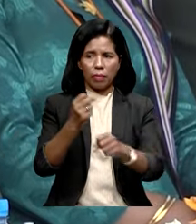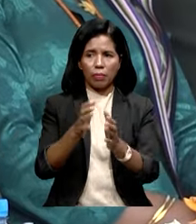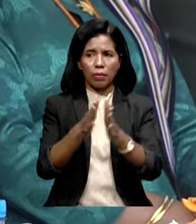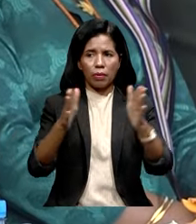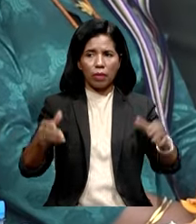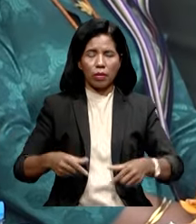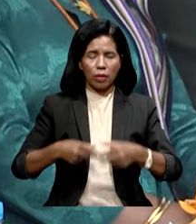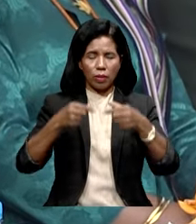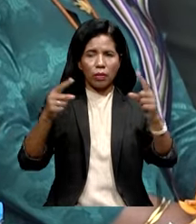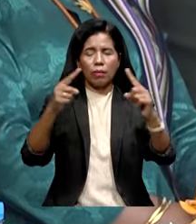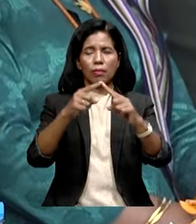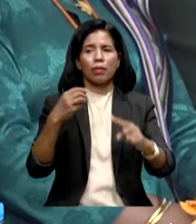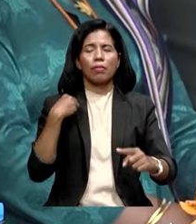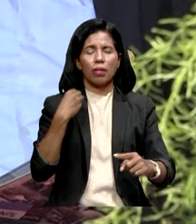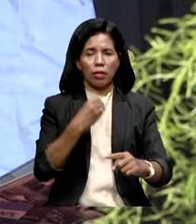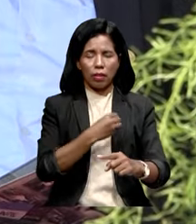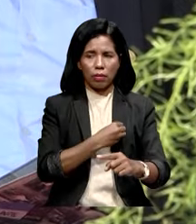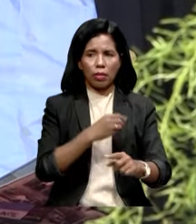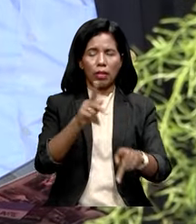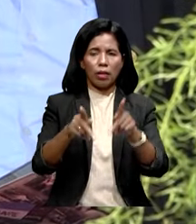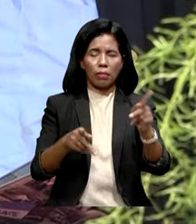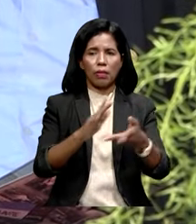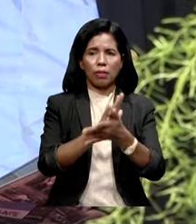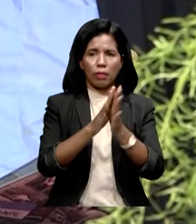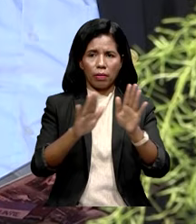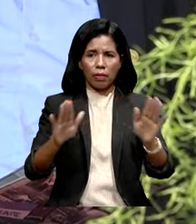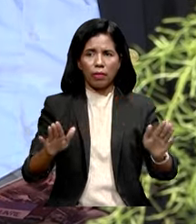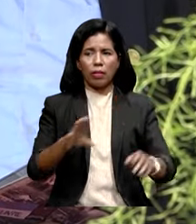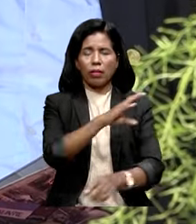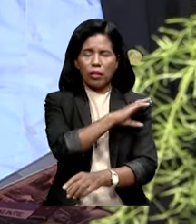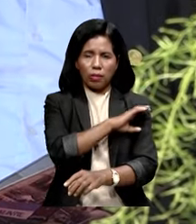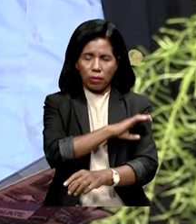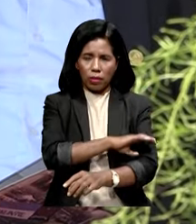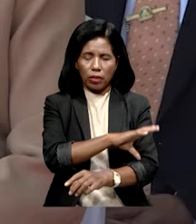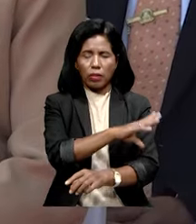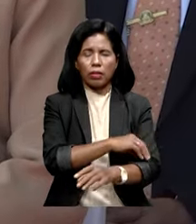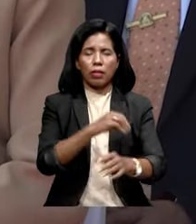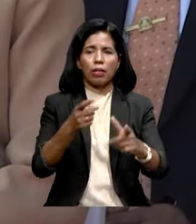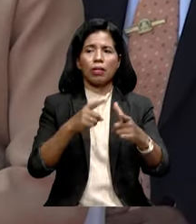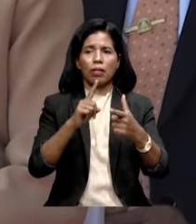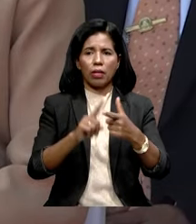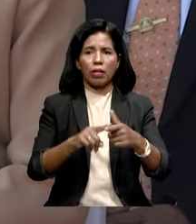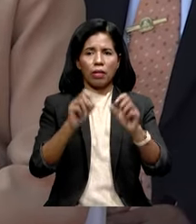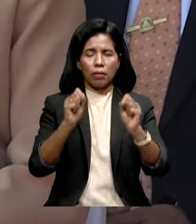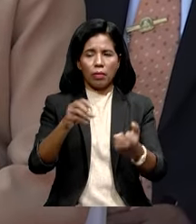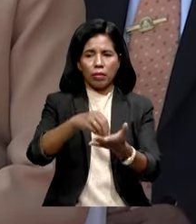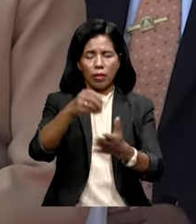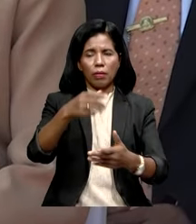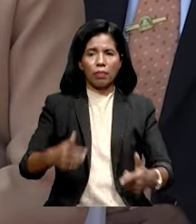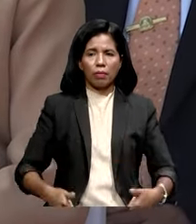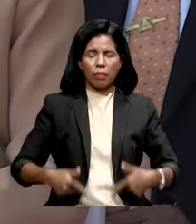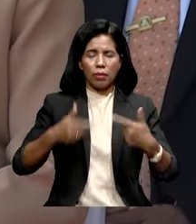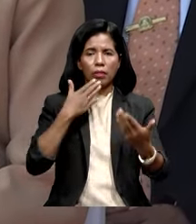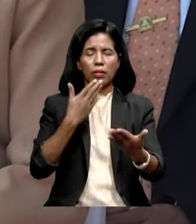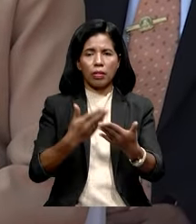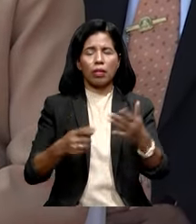tu fornece pa ita nia povo paz, segurança no estabilidade, a tu nunebe le garante moris dia pa